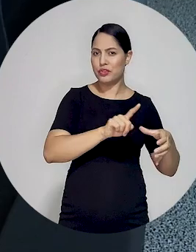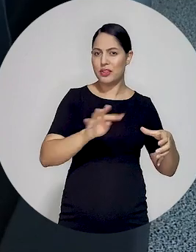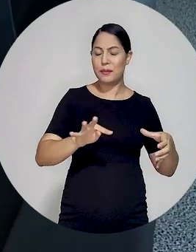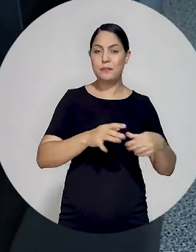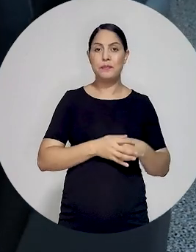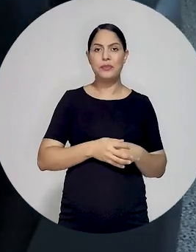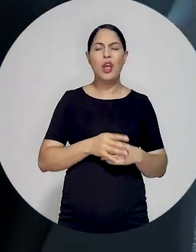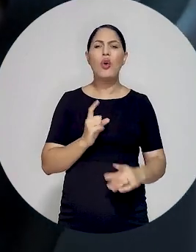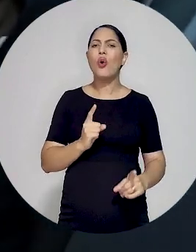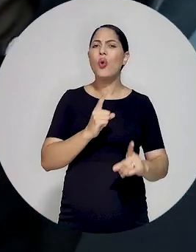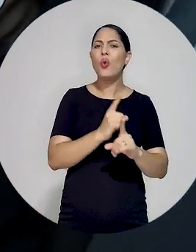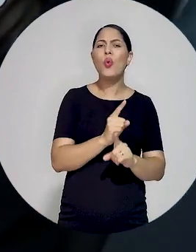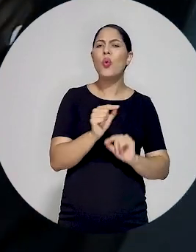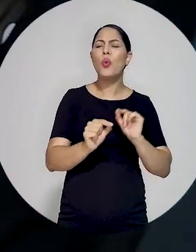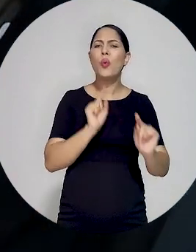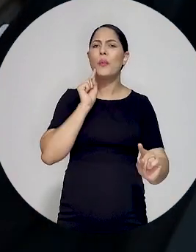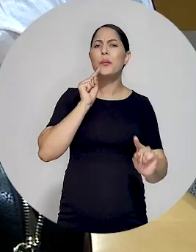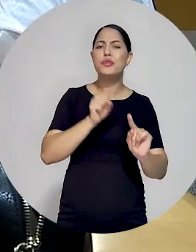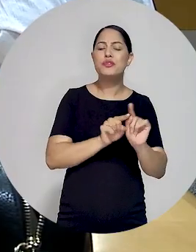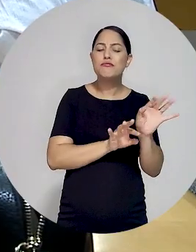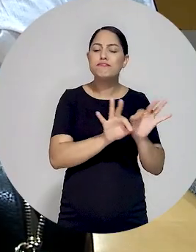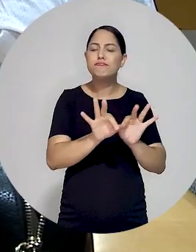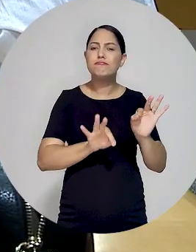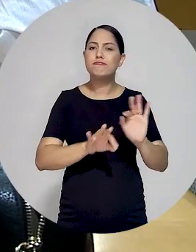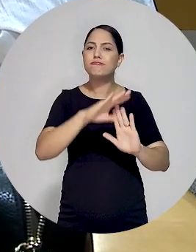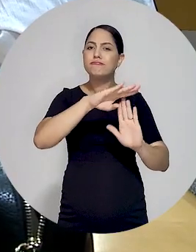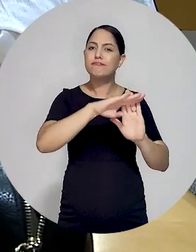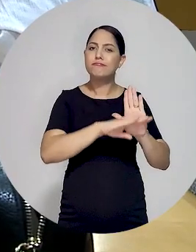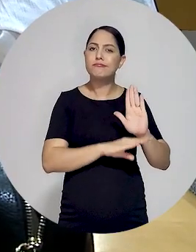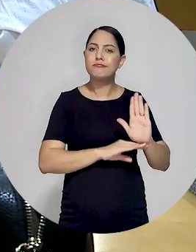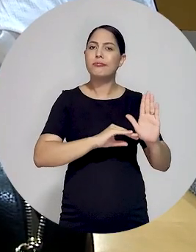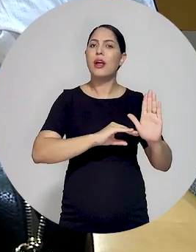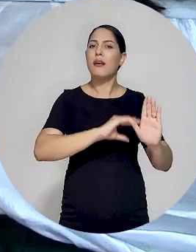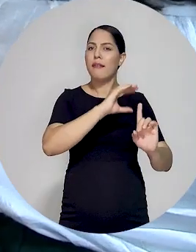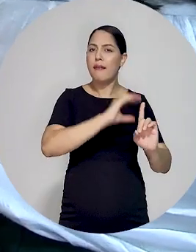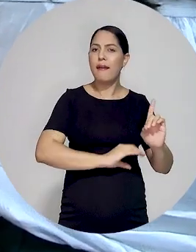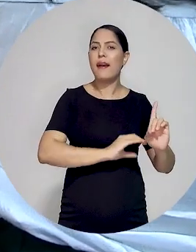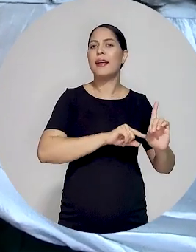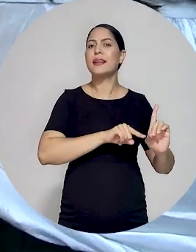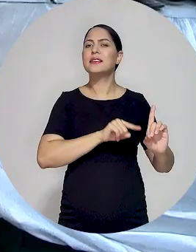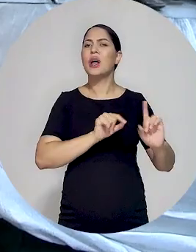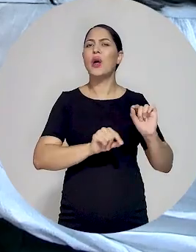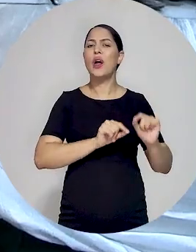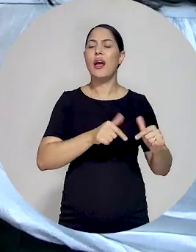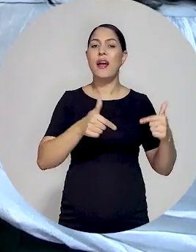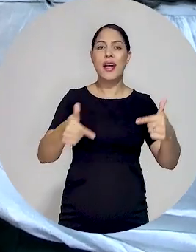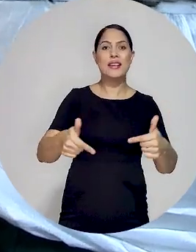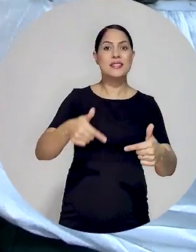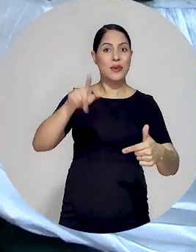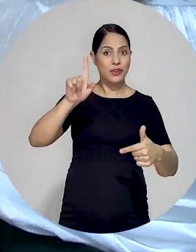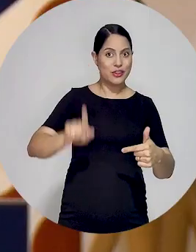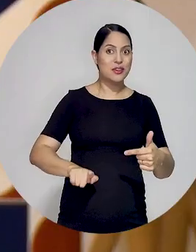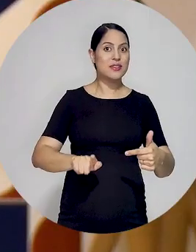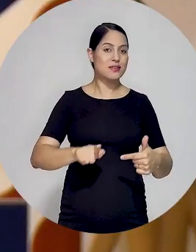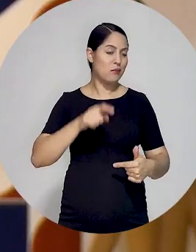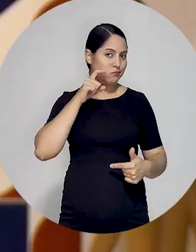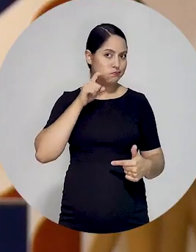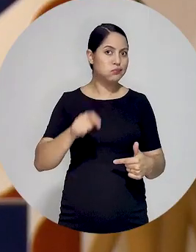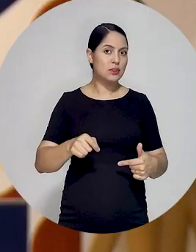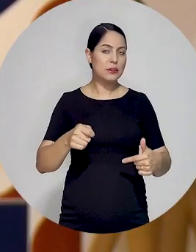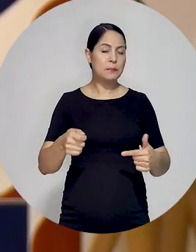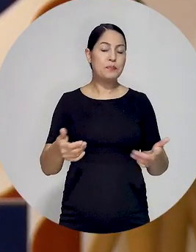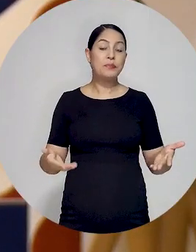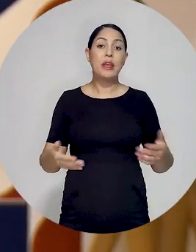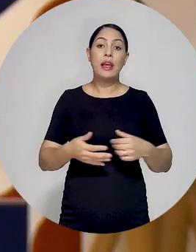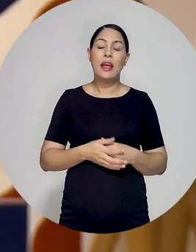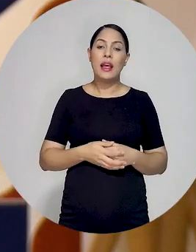sob gestão do grupo. Foi um encontro preparatório para a divulgação do calendário de ações imediatas que serão realizadas